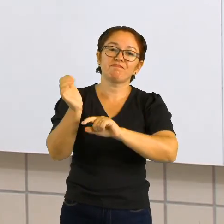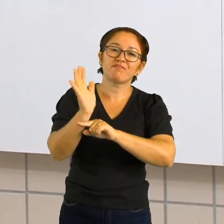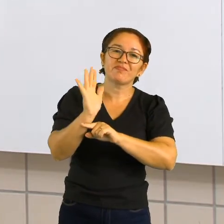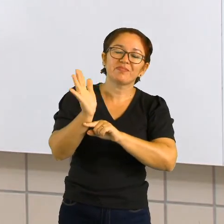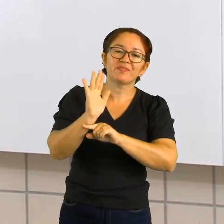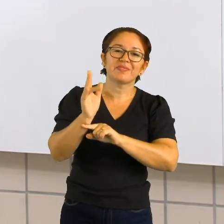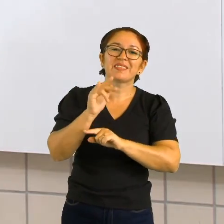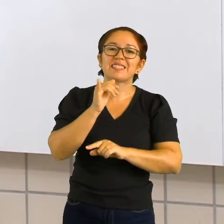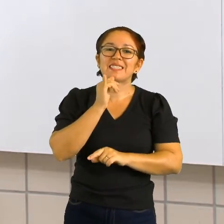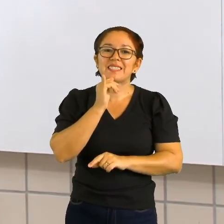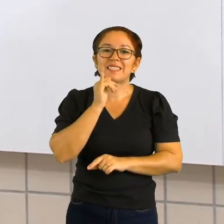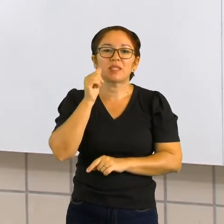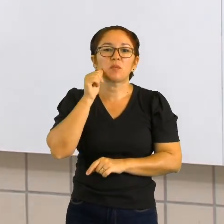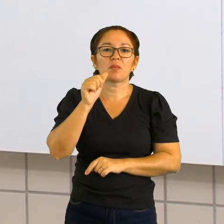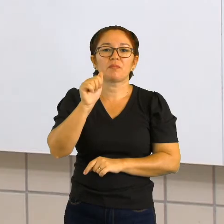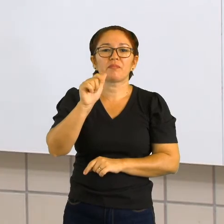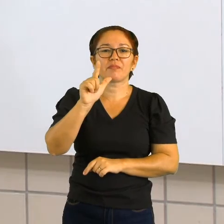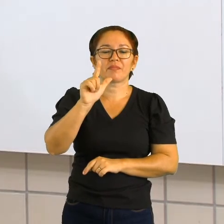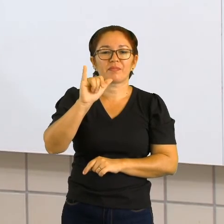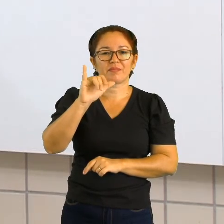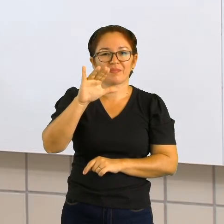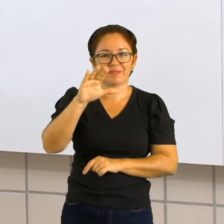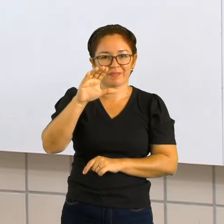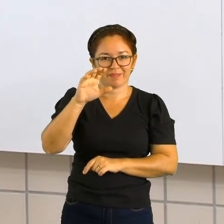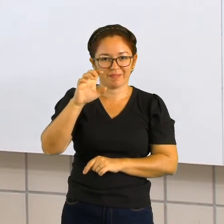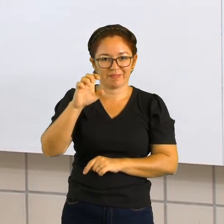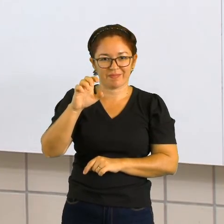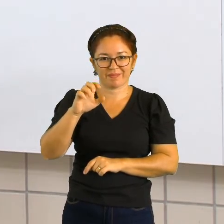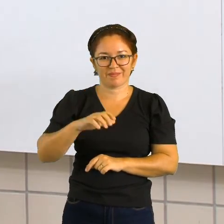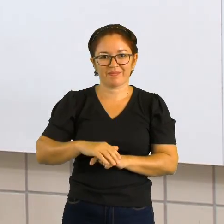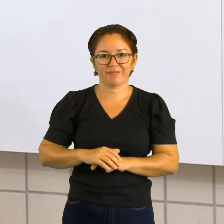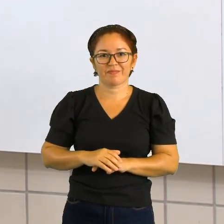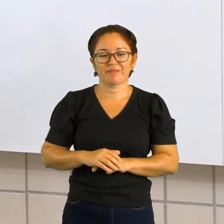das Maravilhas, né? Ou uma série de